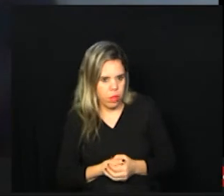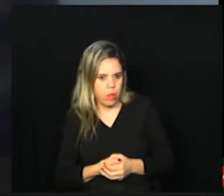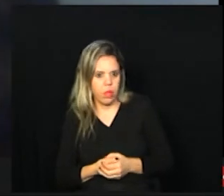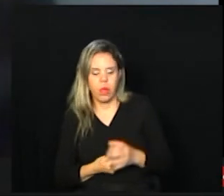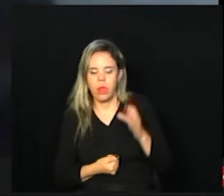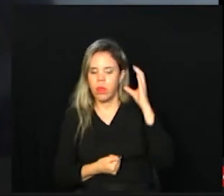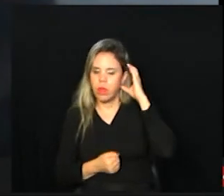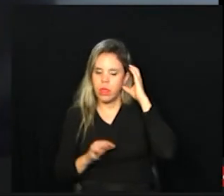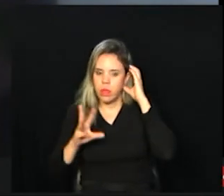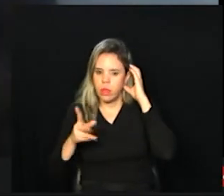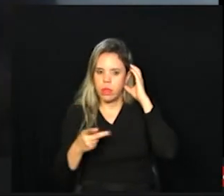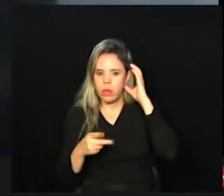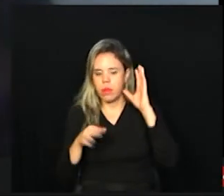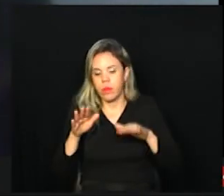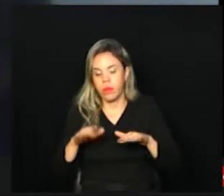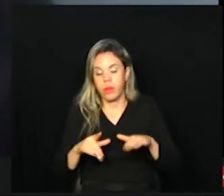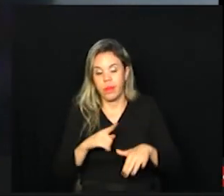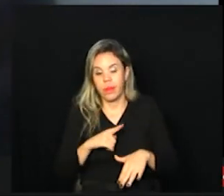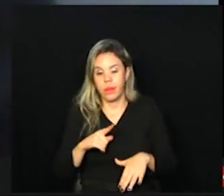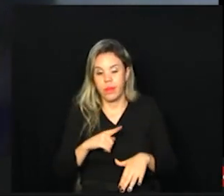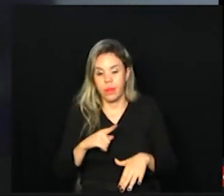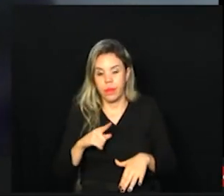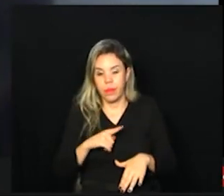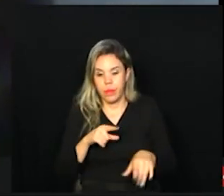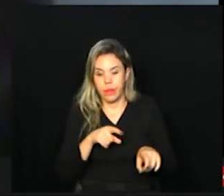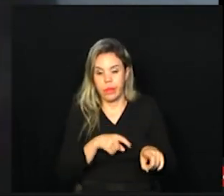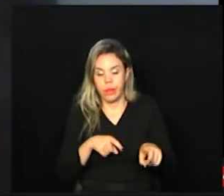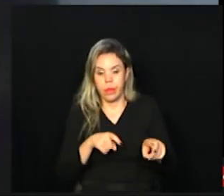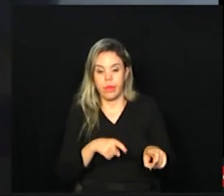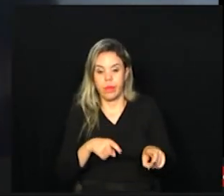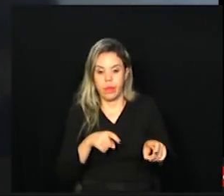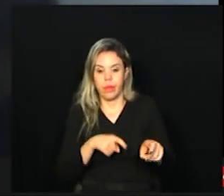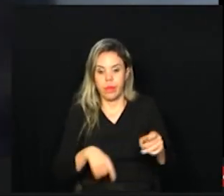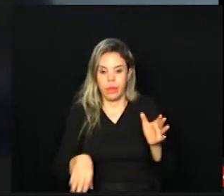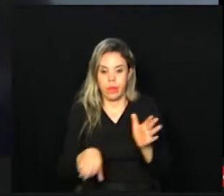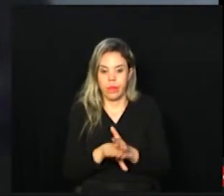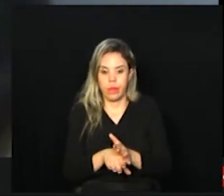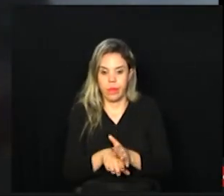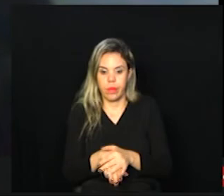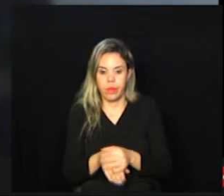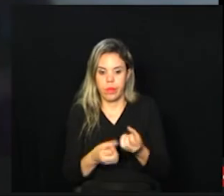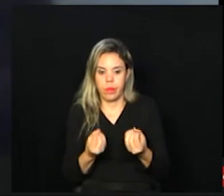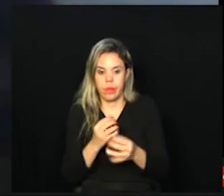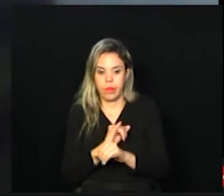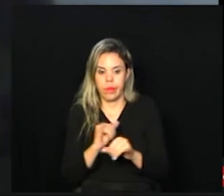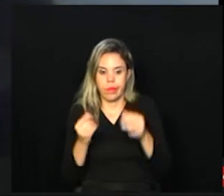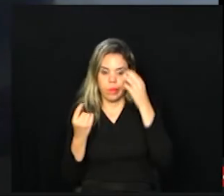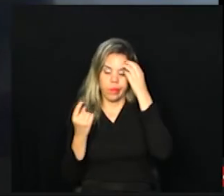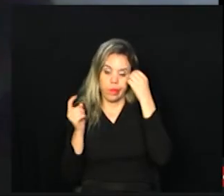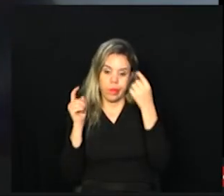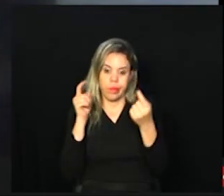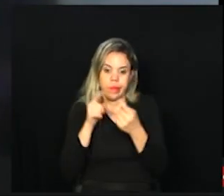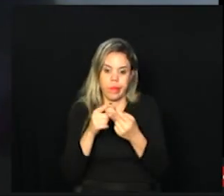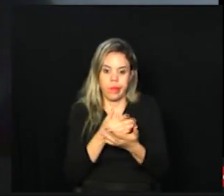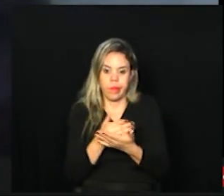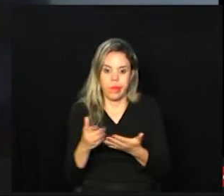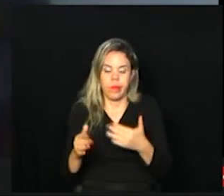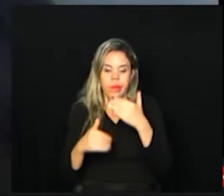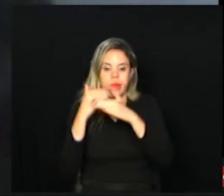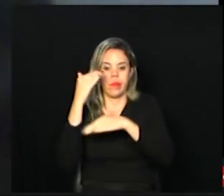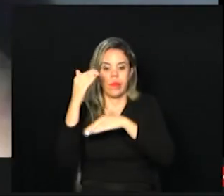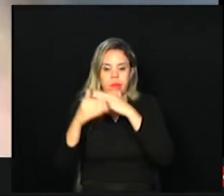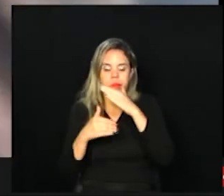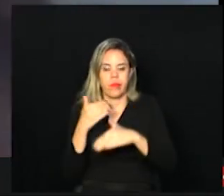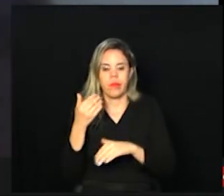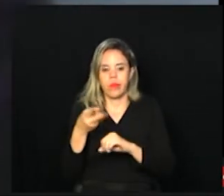todo mundo, em alguma maneira, tem, principalmente na zona rural, né? Então, nós chega a informação. Então, a nossa ideia é da gente começar a construir